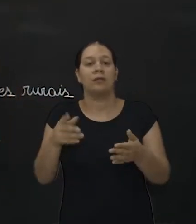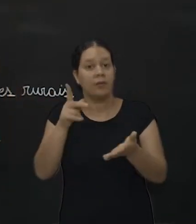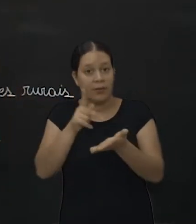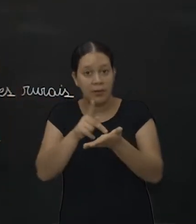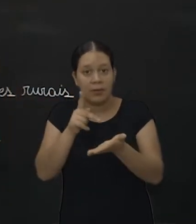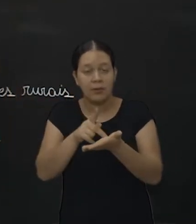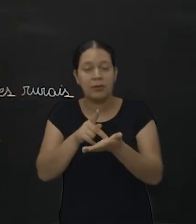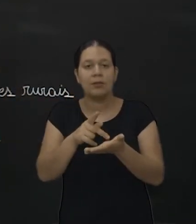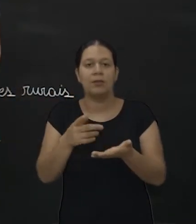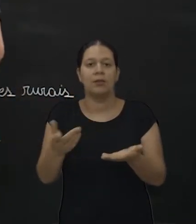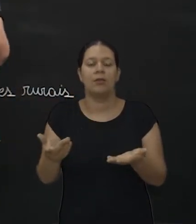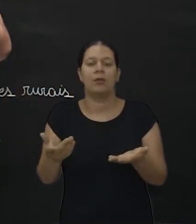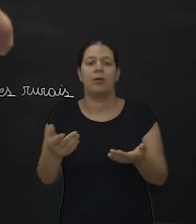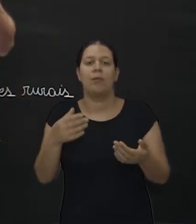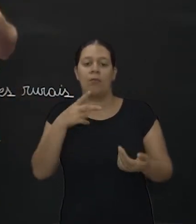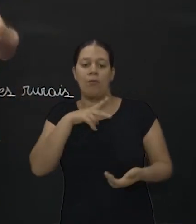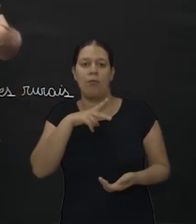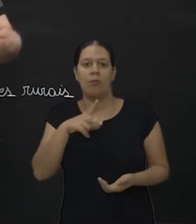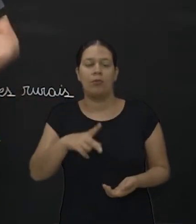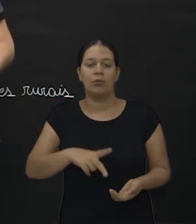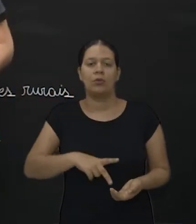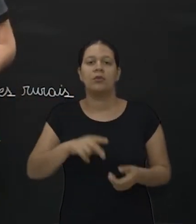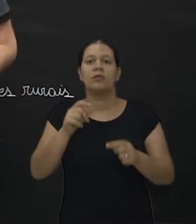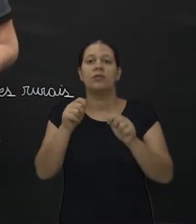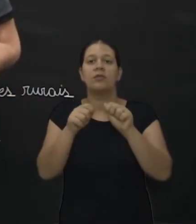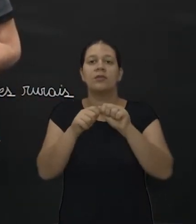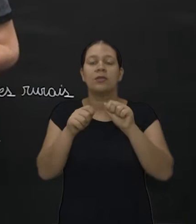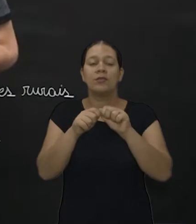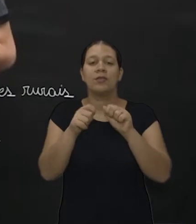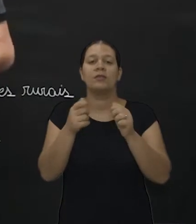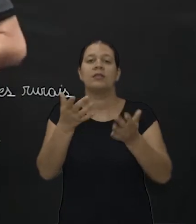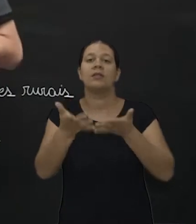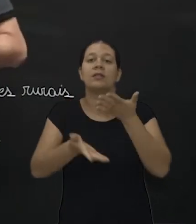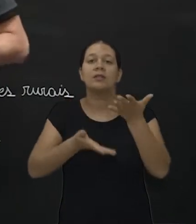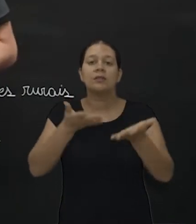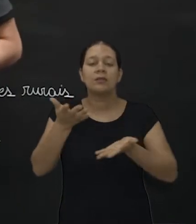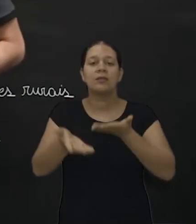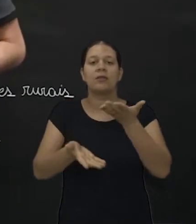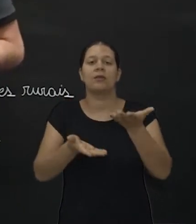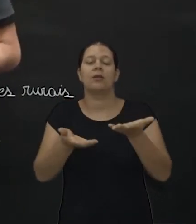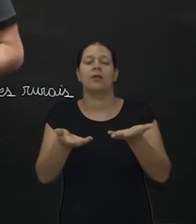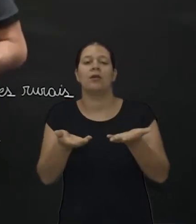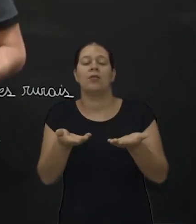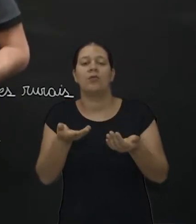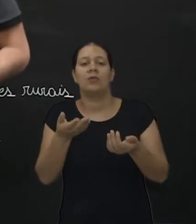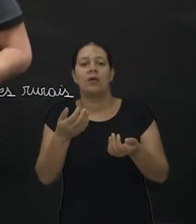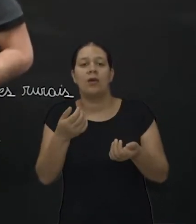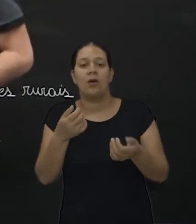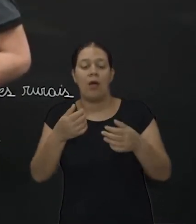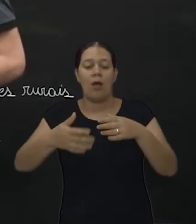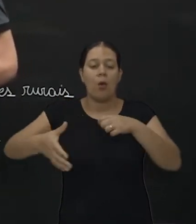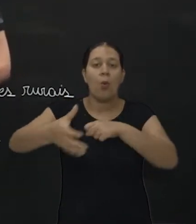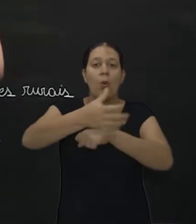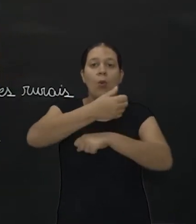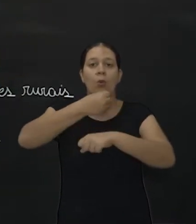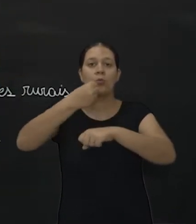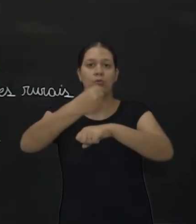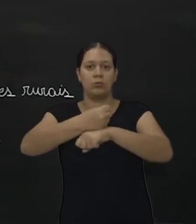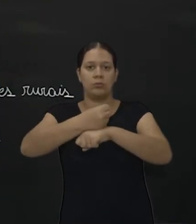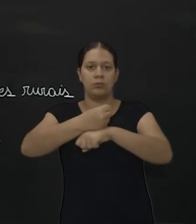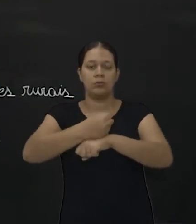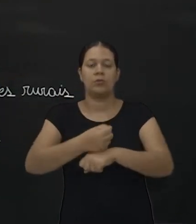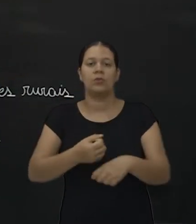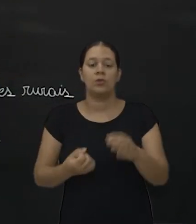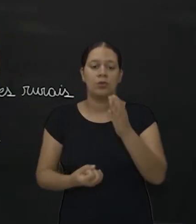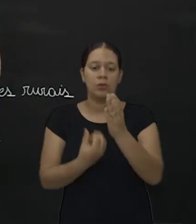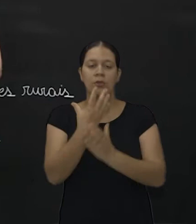verdade? Muito bem, o que Portugal fez então para tentar intensificar a colonização? Criou o sistema